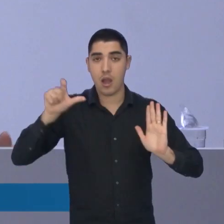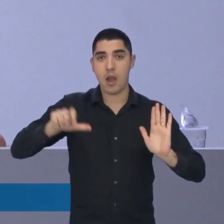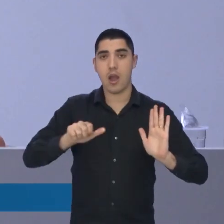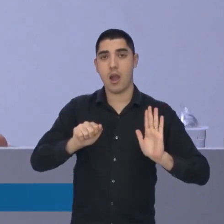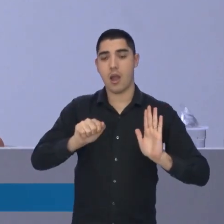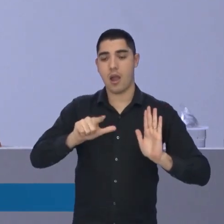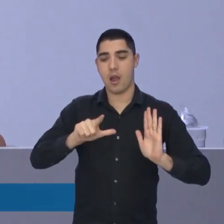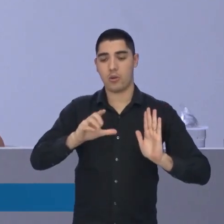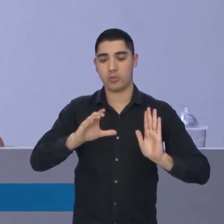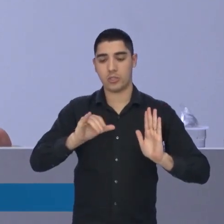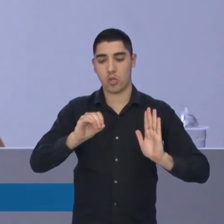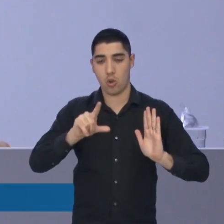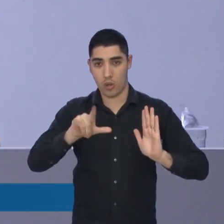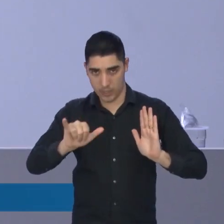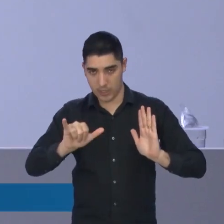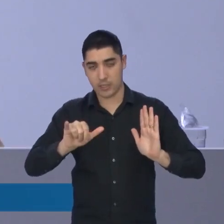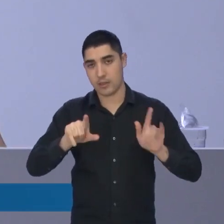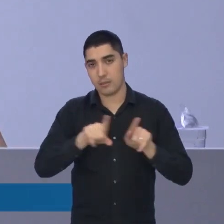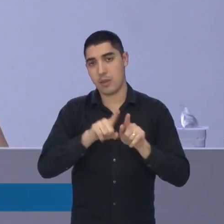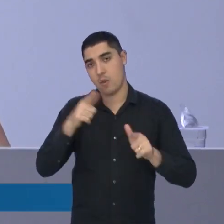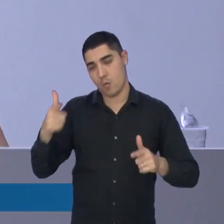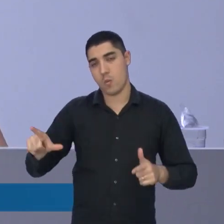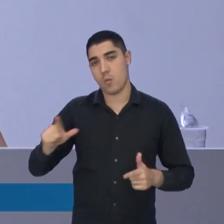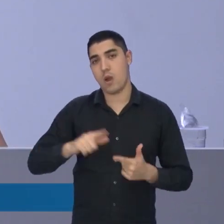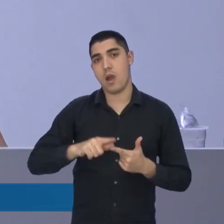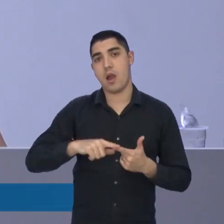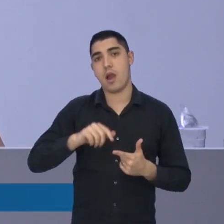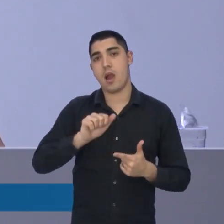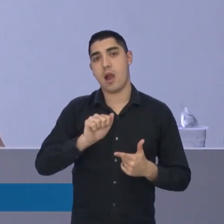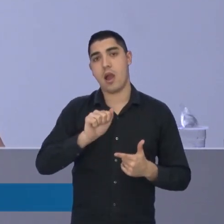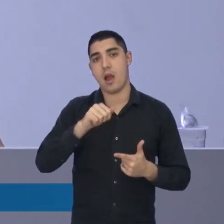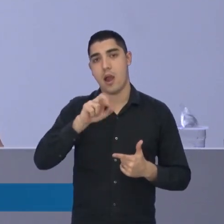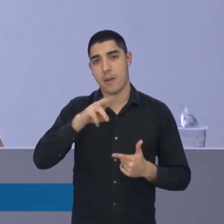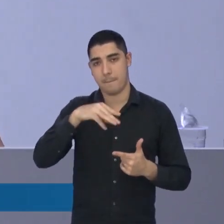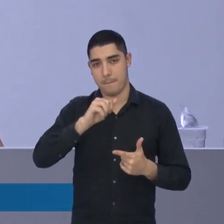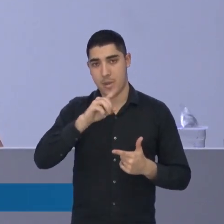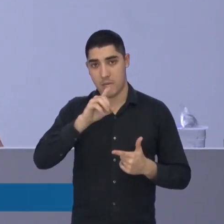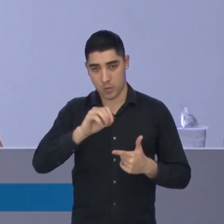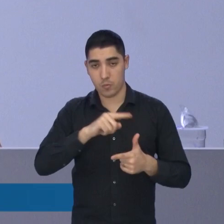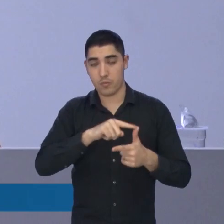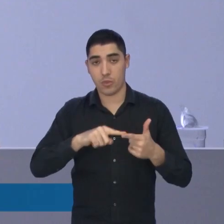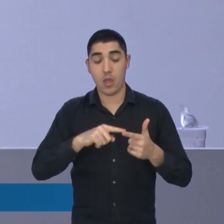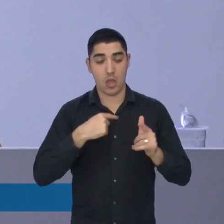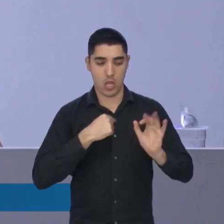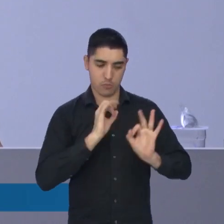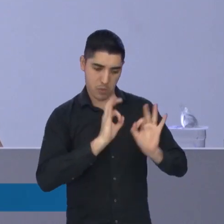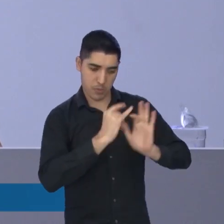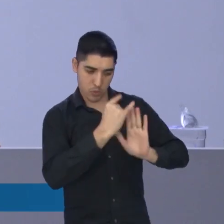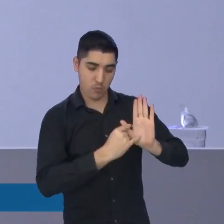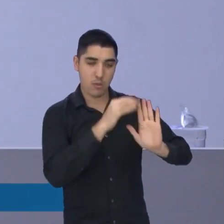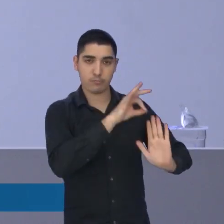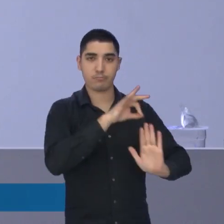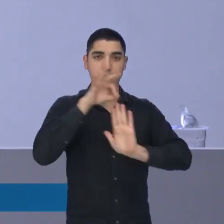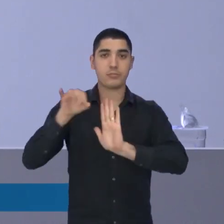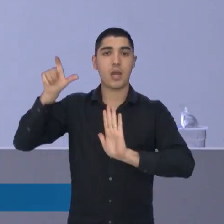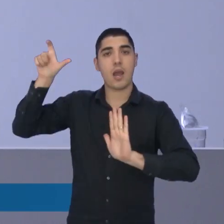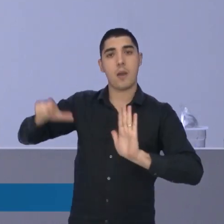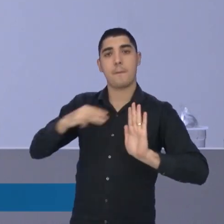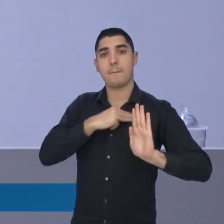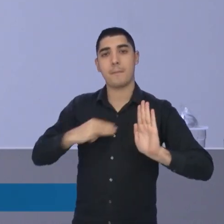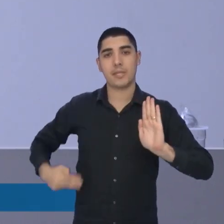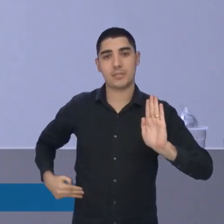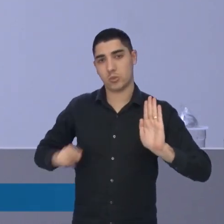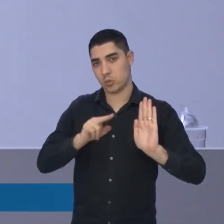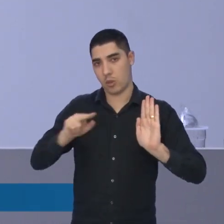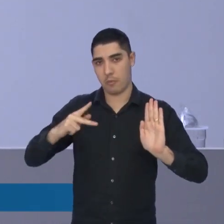pelo Armando, protocolei esse documento ao ministro Padilha, né? Fiz uma